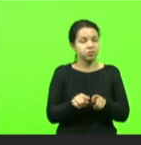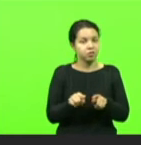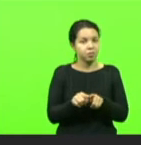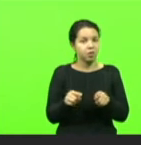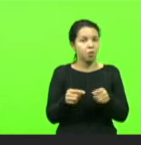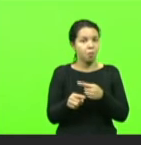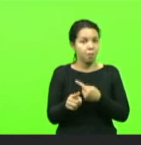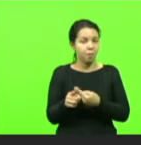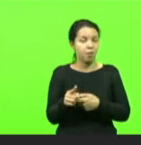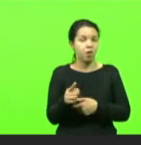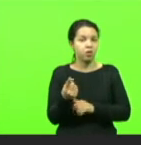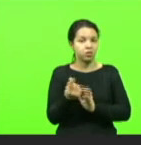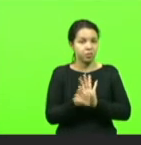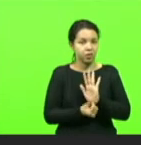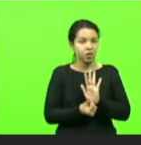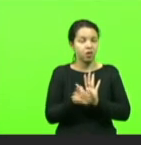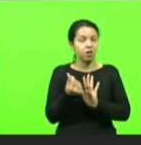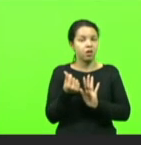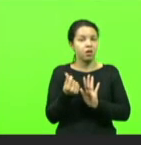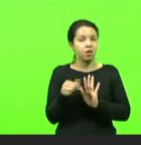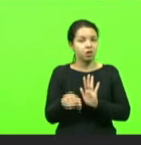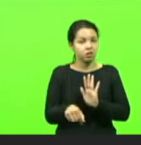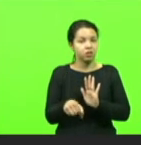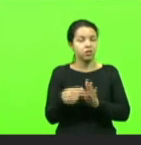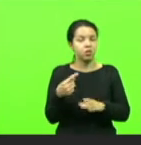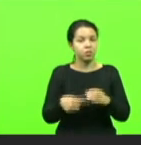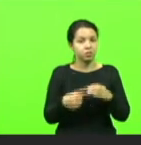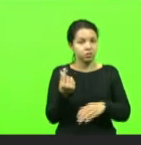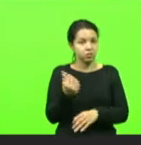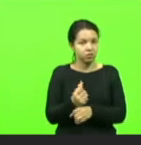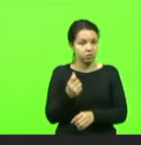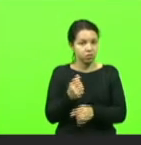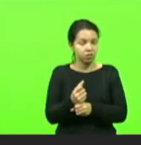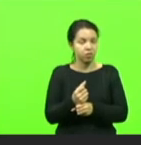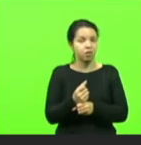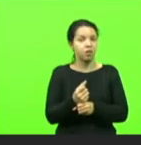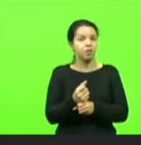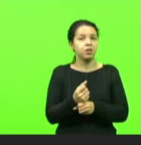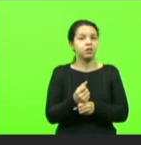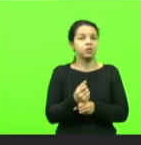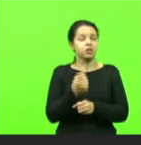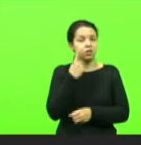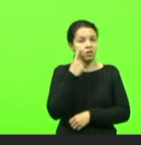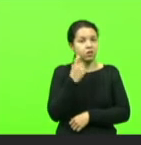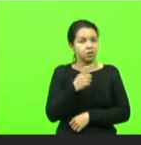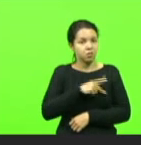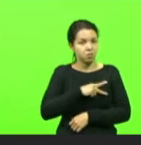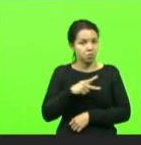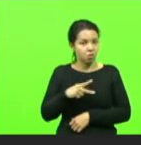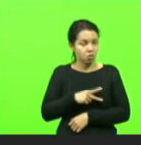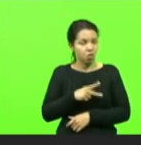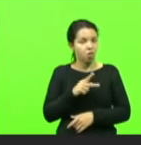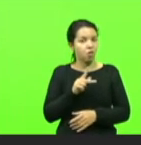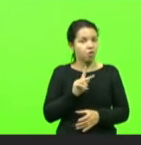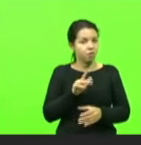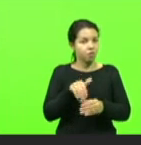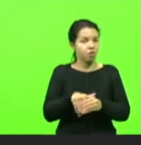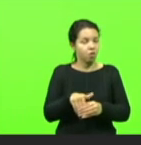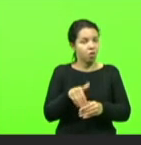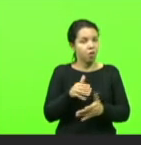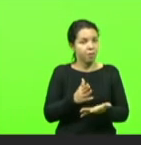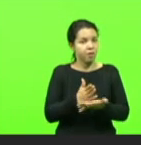orçamentária e financeira na comissão de Finanças entendo que a matéria atende o interesse público motivo pelo qual o voto pela aprovação